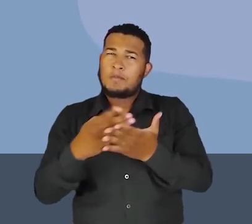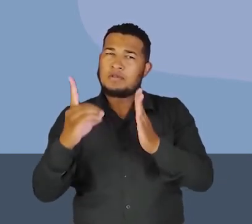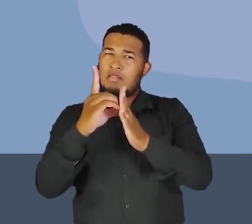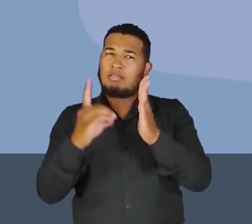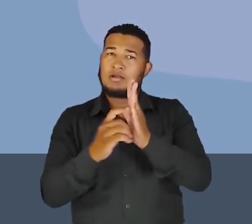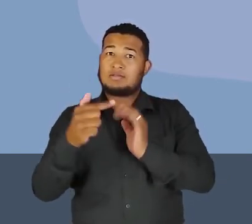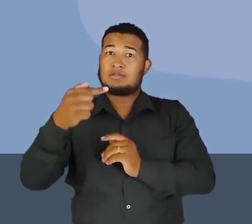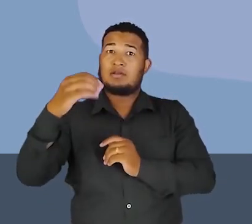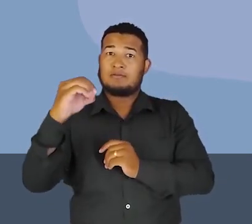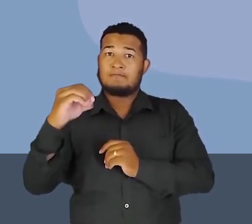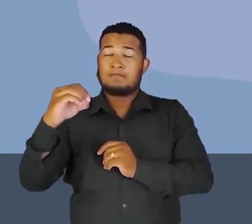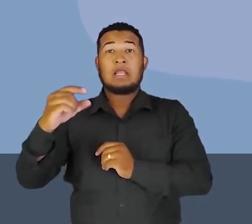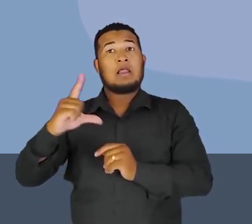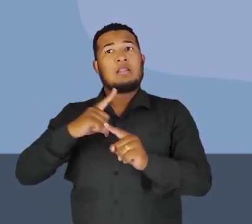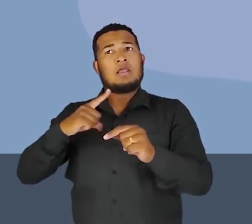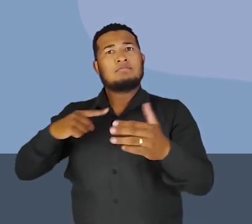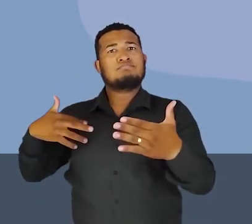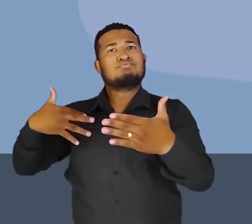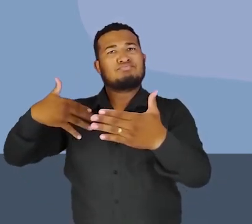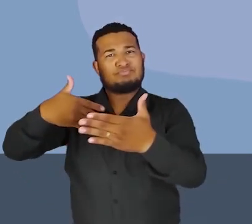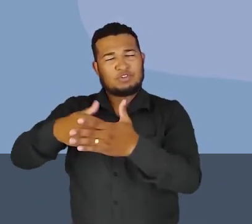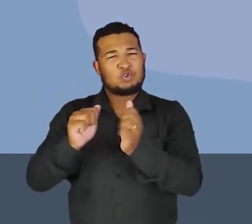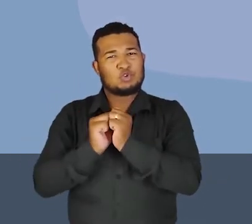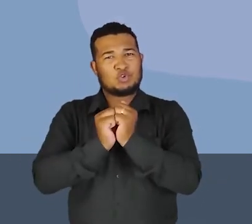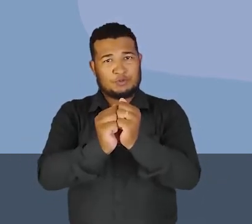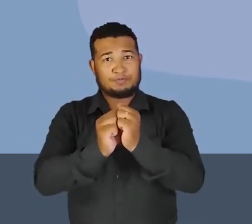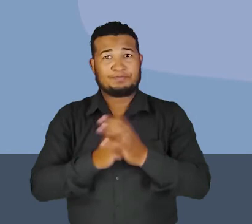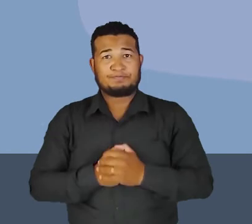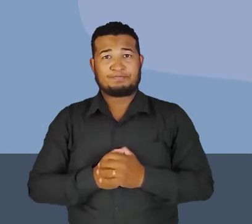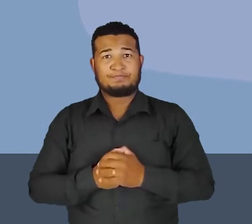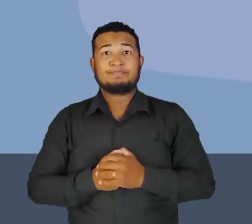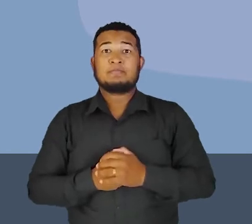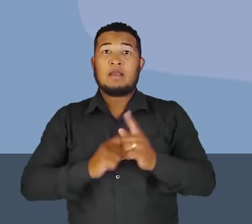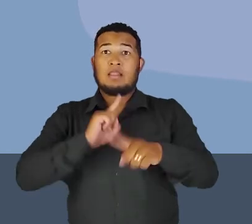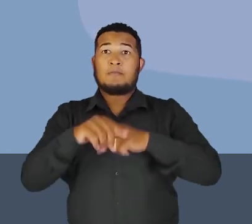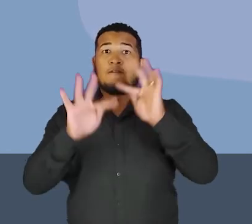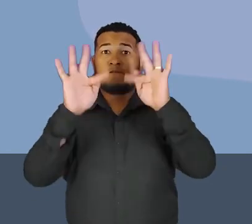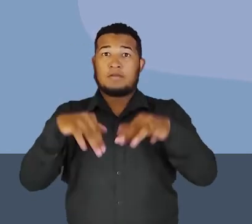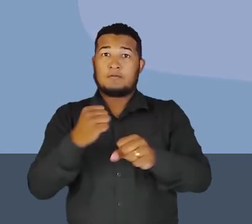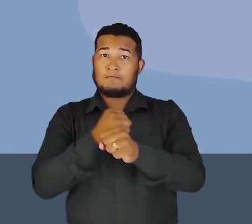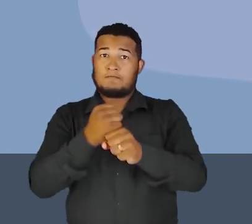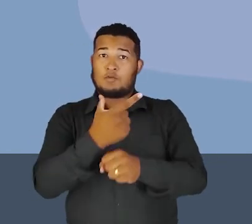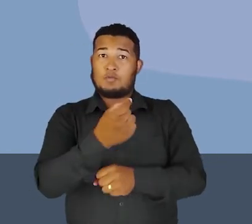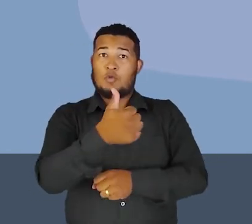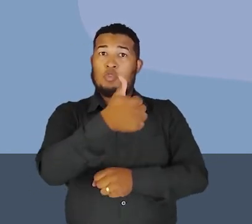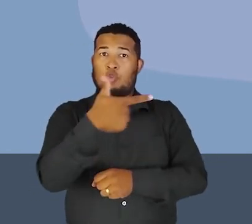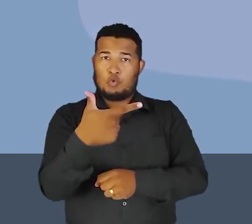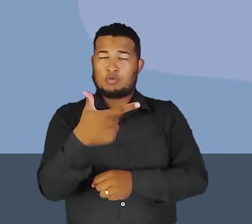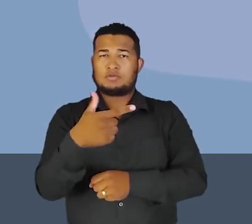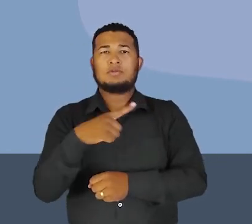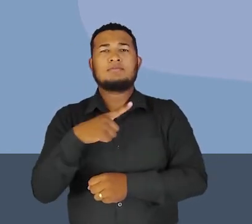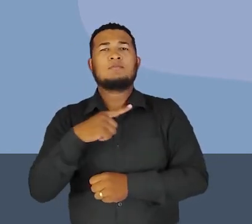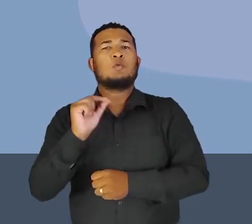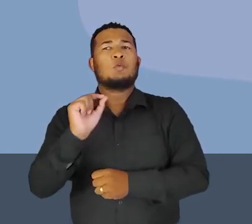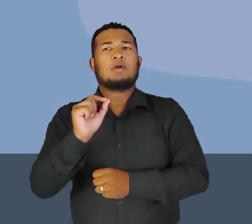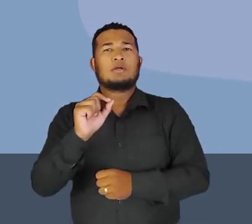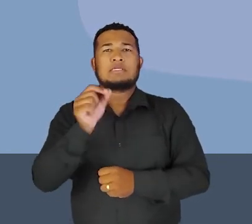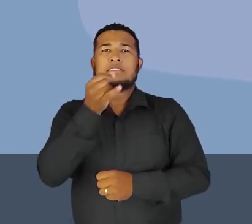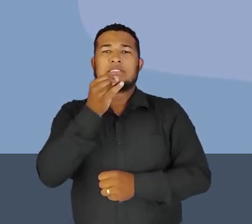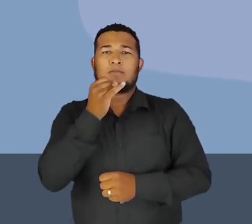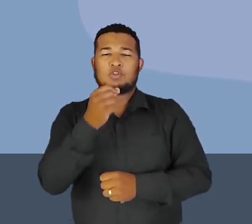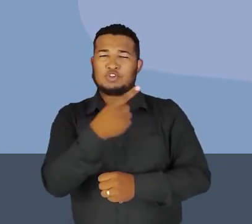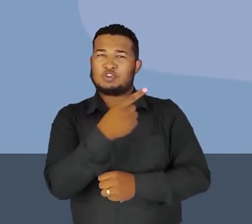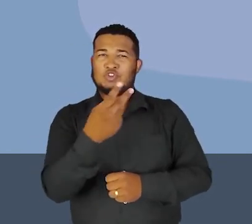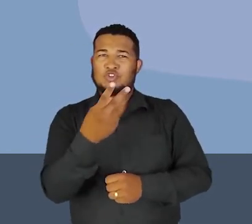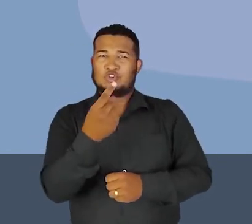mas ele traz isso, né? E aí ele encerra em 2012 com a circulação dessa